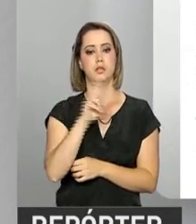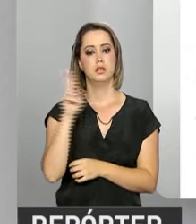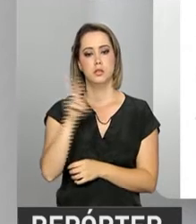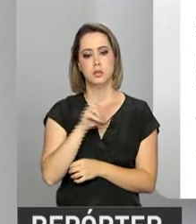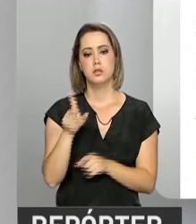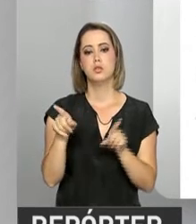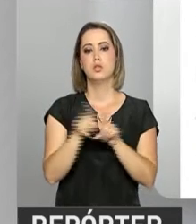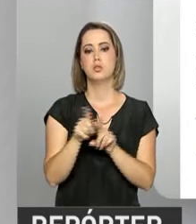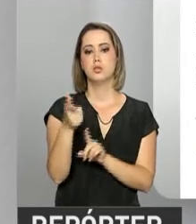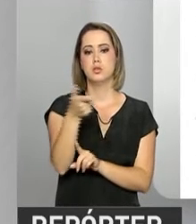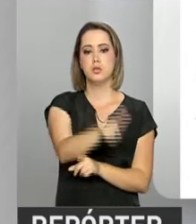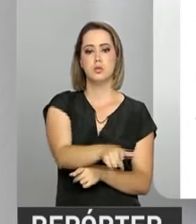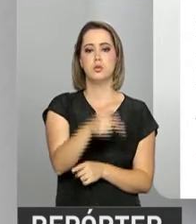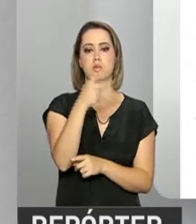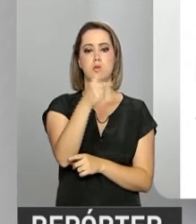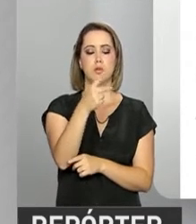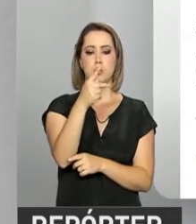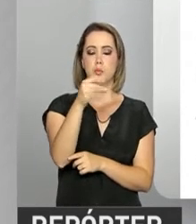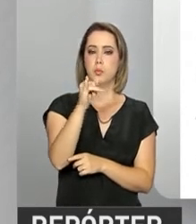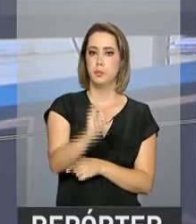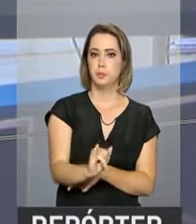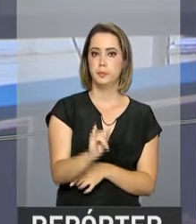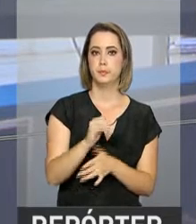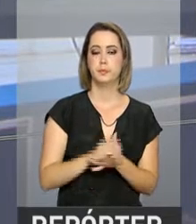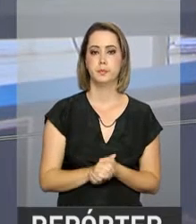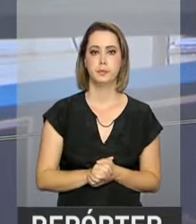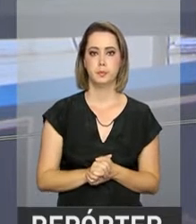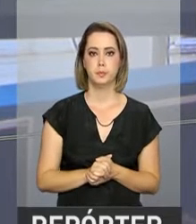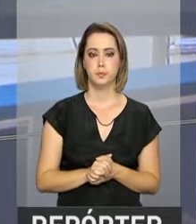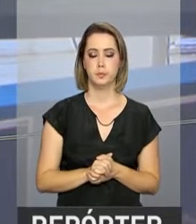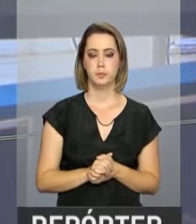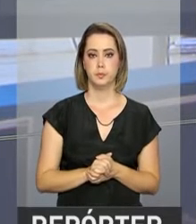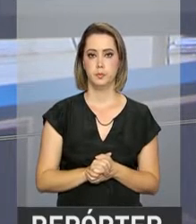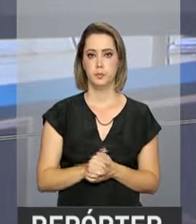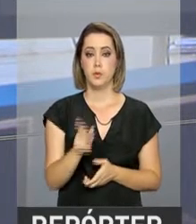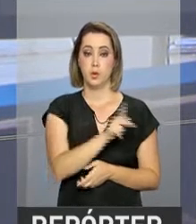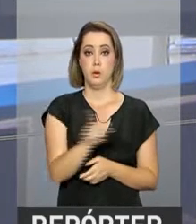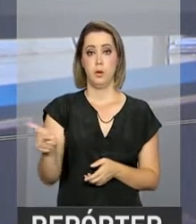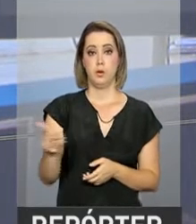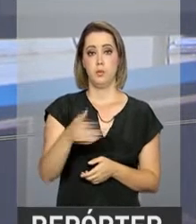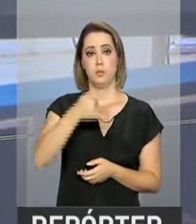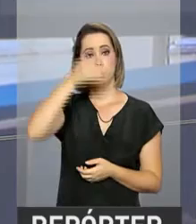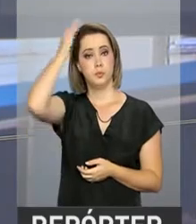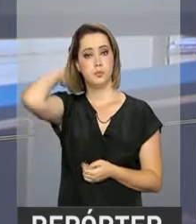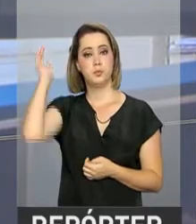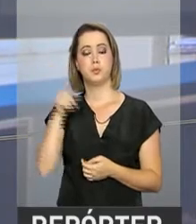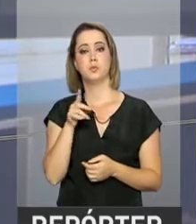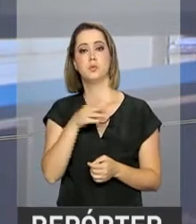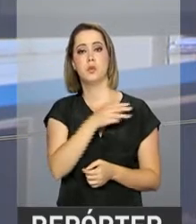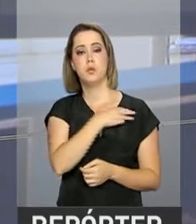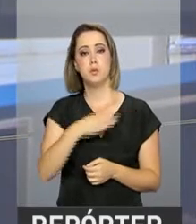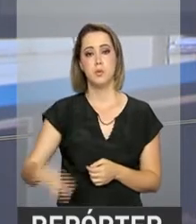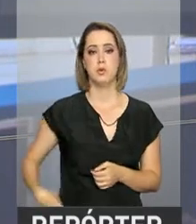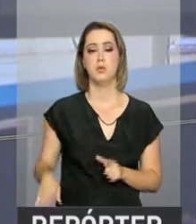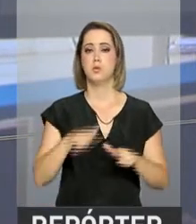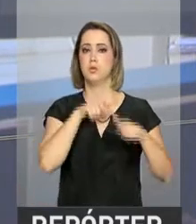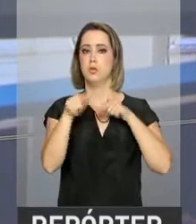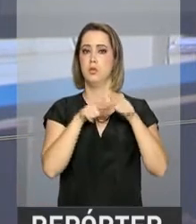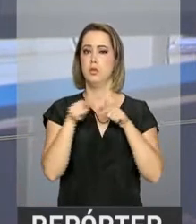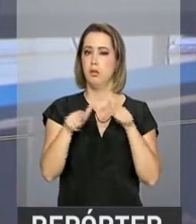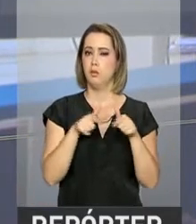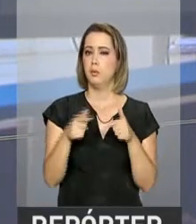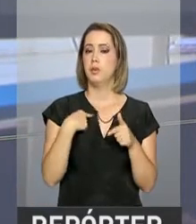do programa de concessões do governo o pp ii o presidente michel temer eo ministro do trabalho ronaldo nogueira